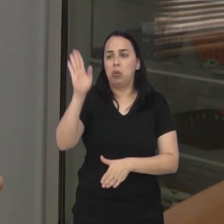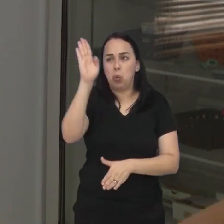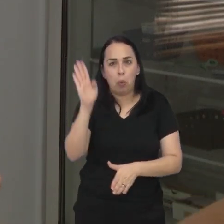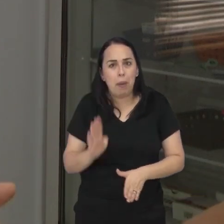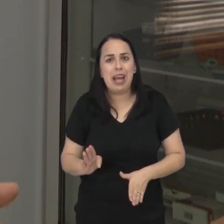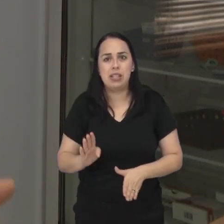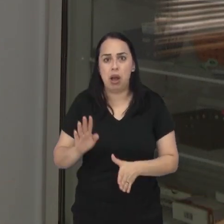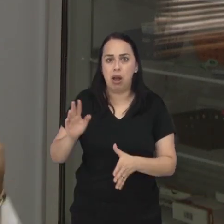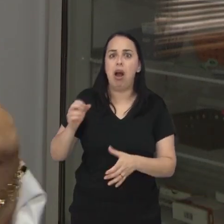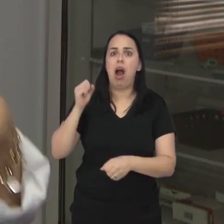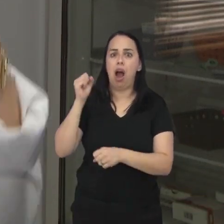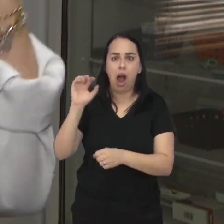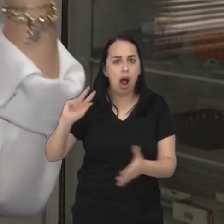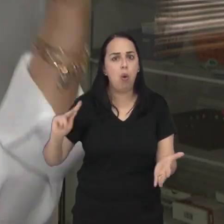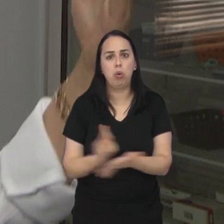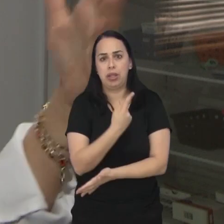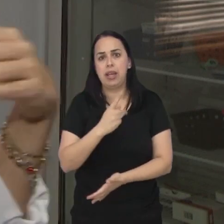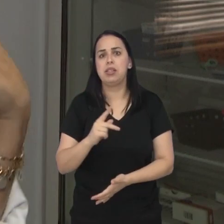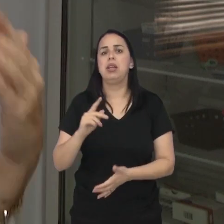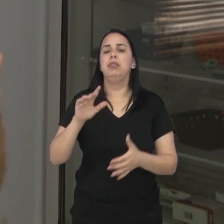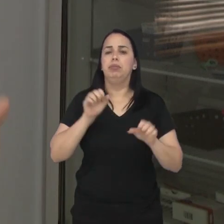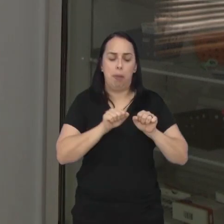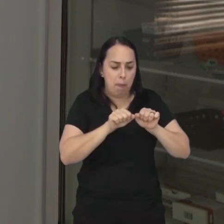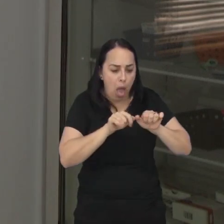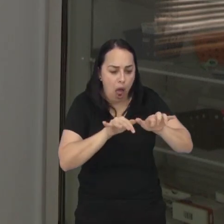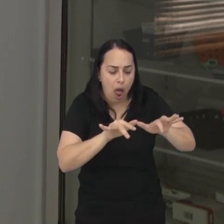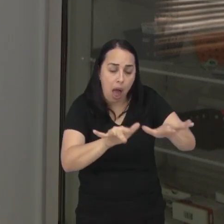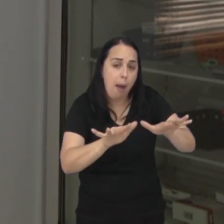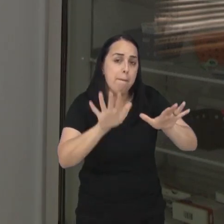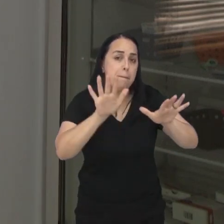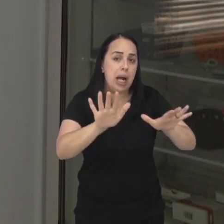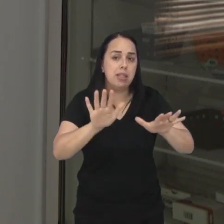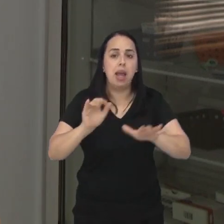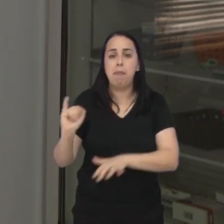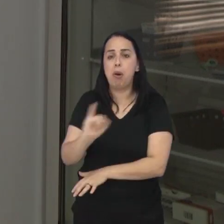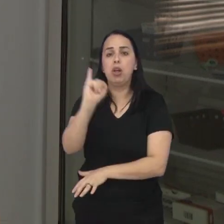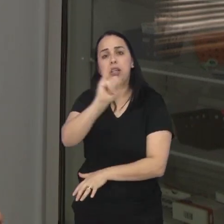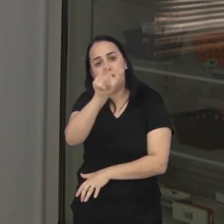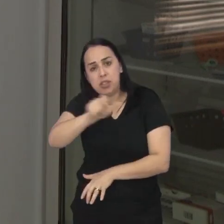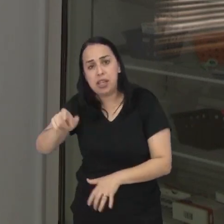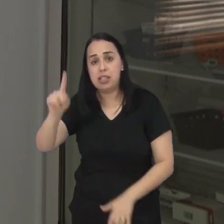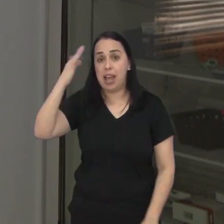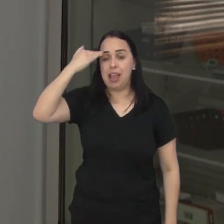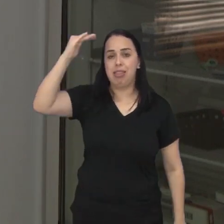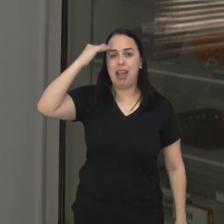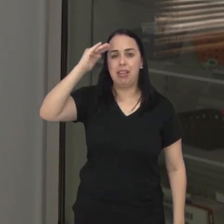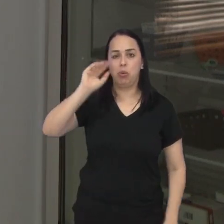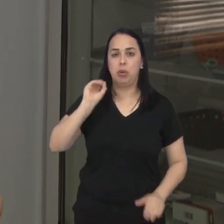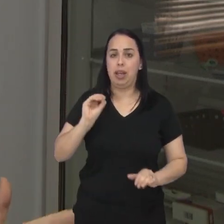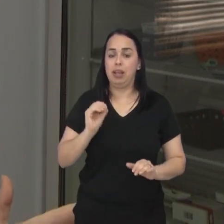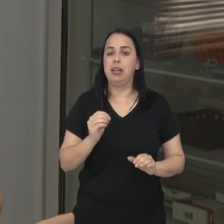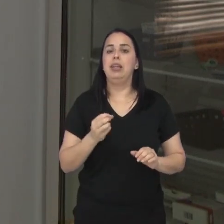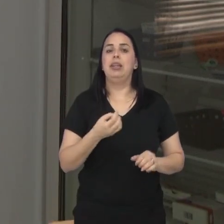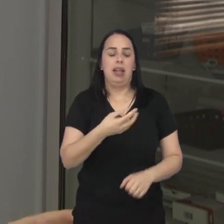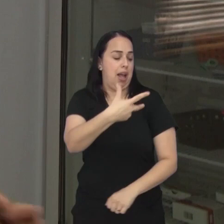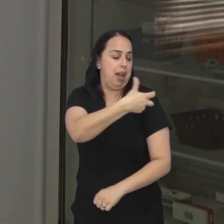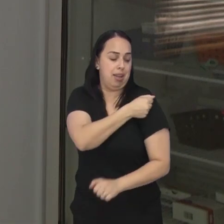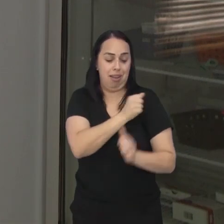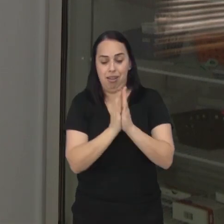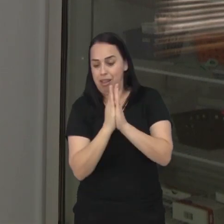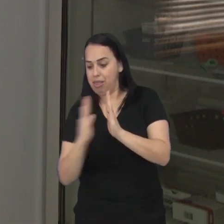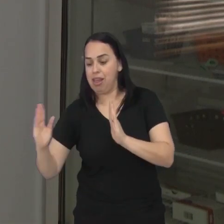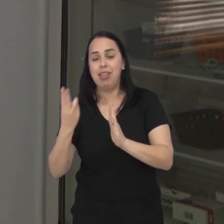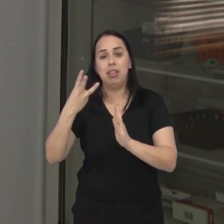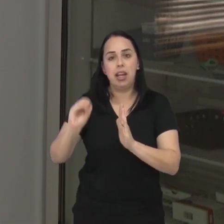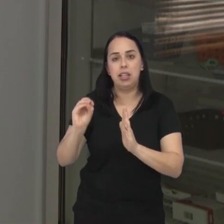Brasil durante o ano todo, podem eclodir em surtos epidêmicos. Então é muito importante que as pessoas entendam que após 30 dias a